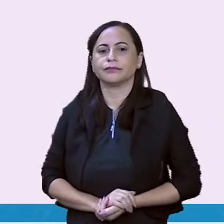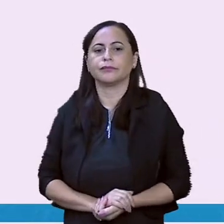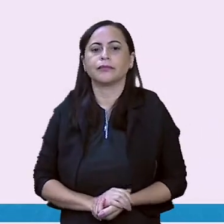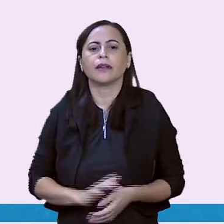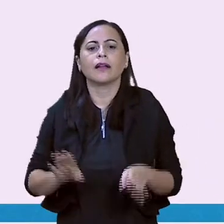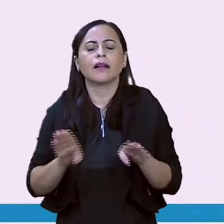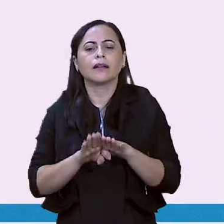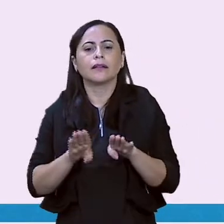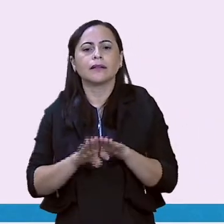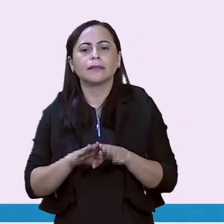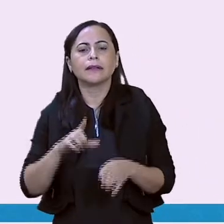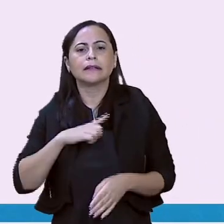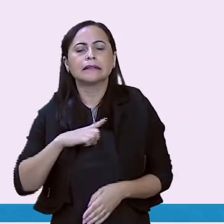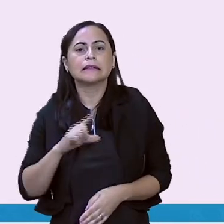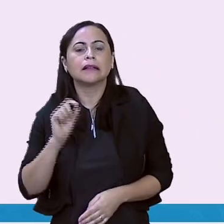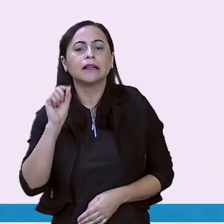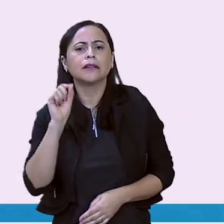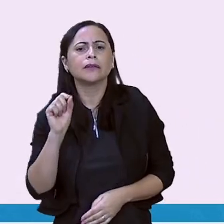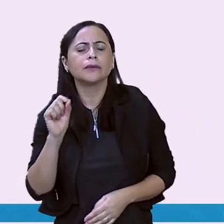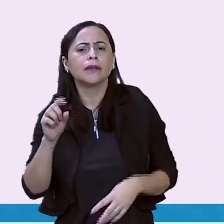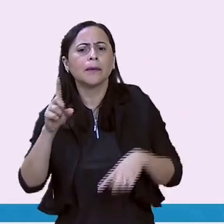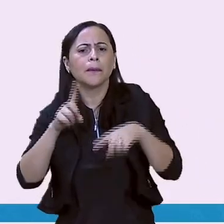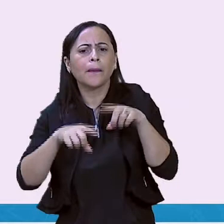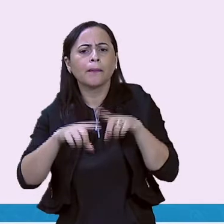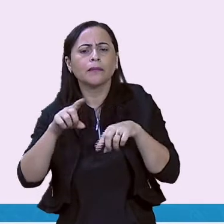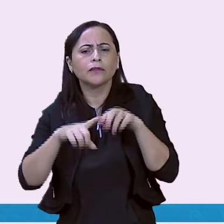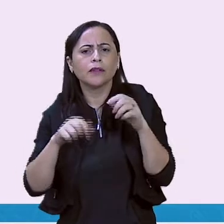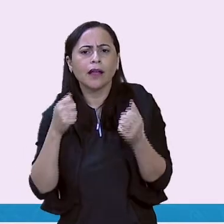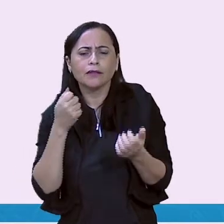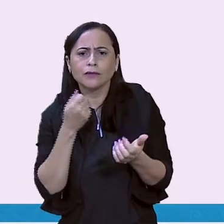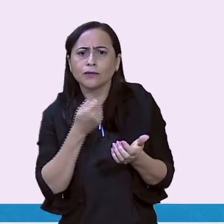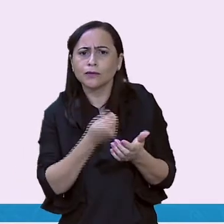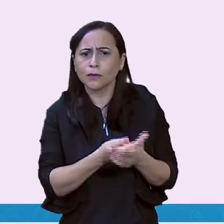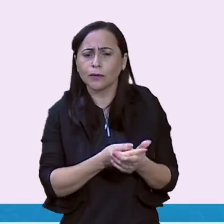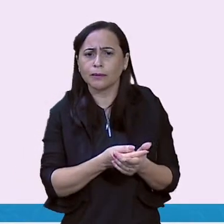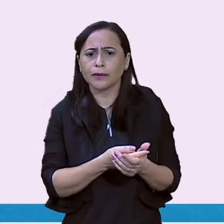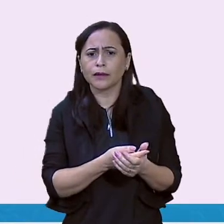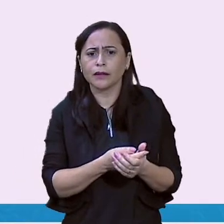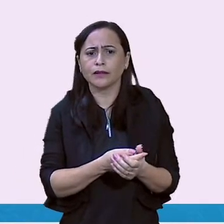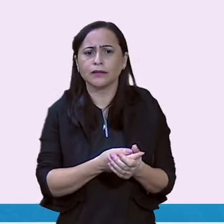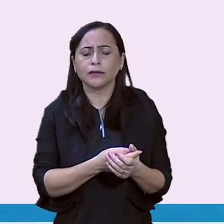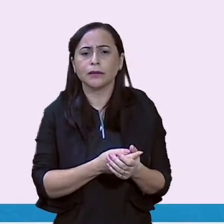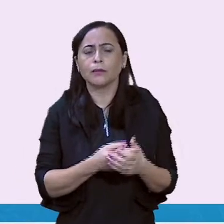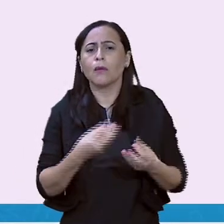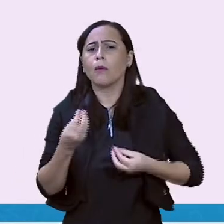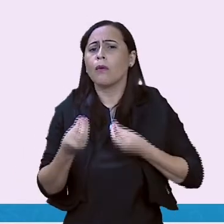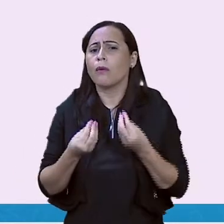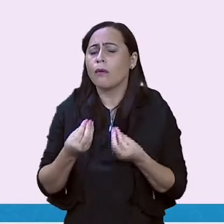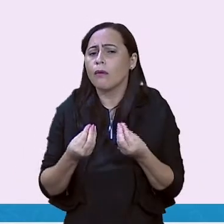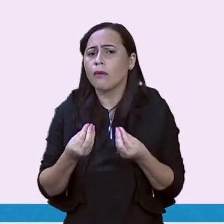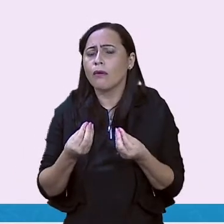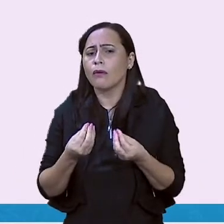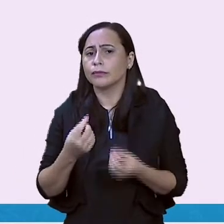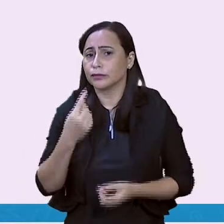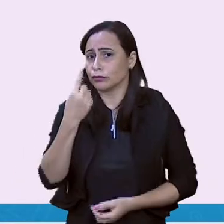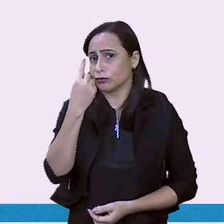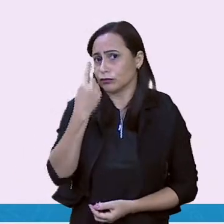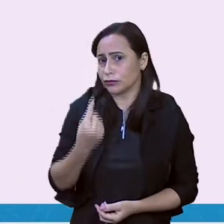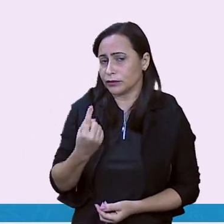também algumas mercadorias que podem ser compradas por unidade, como o caso